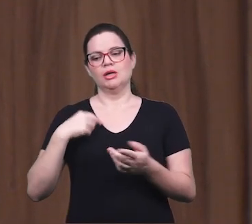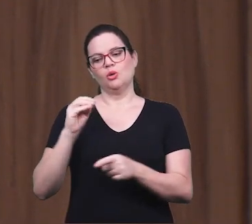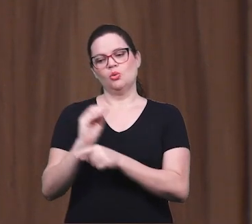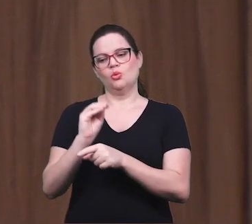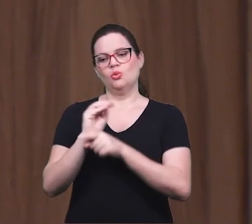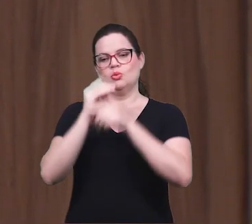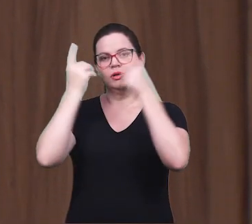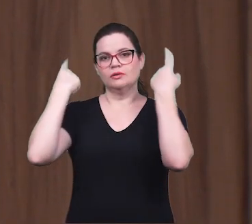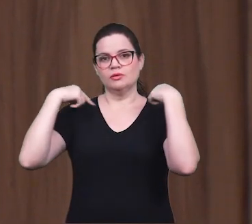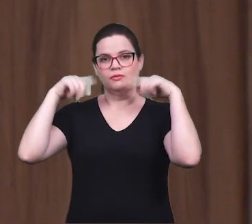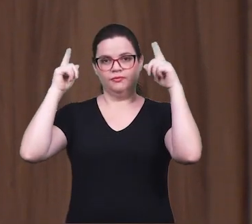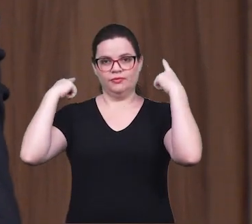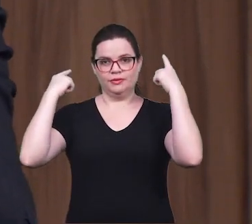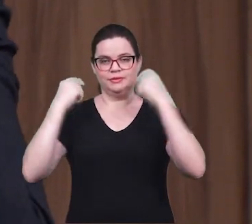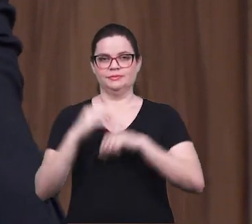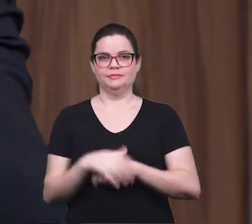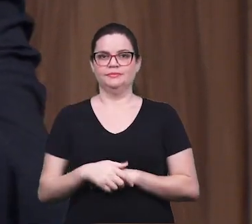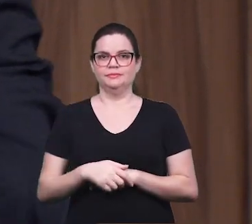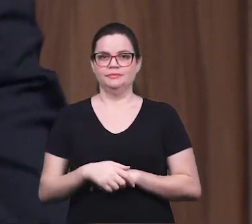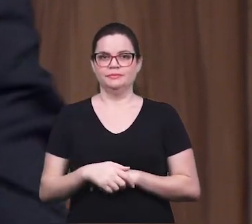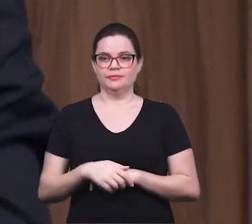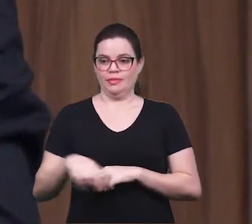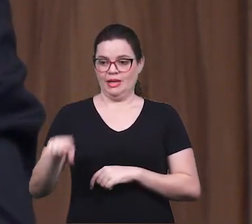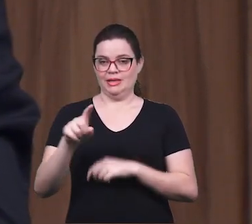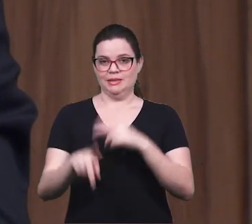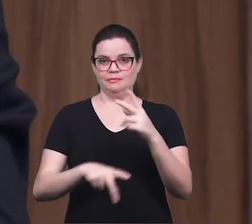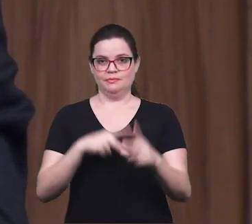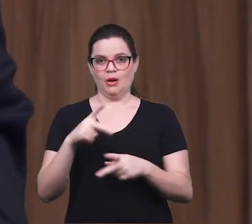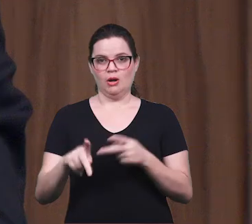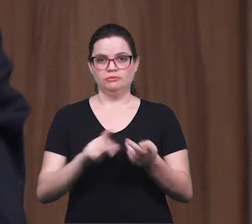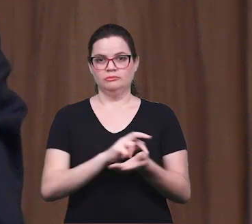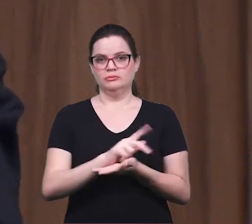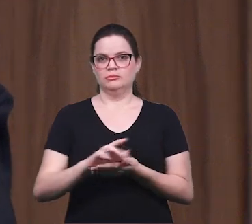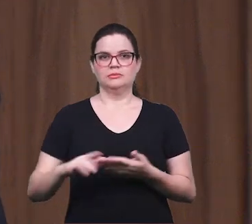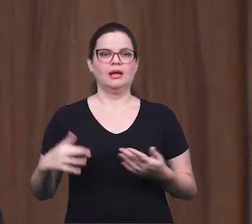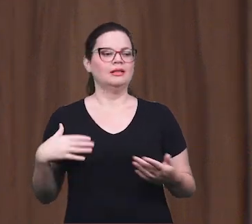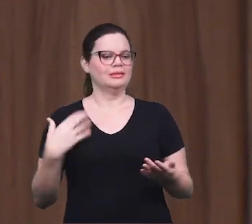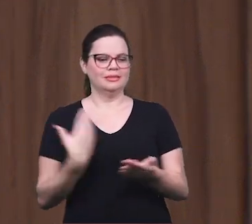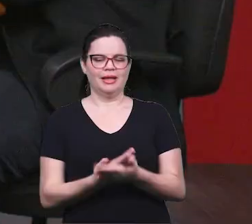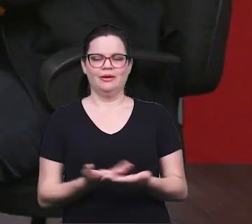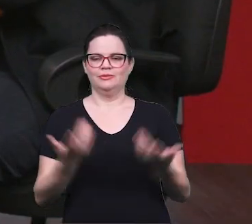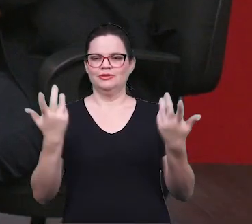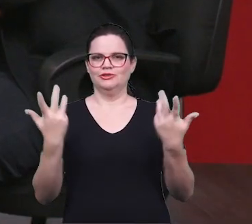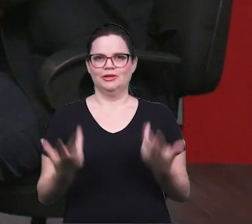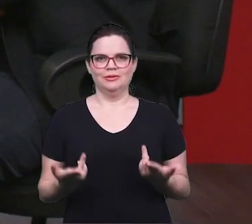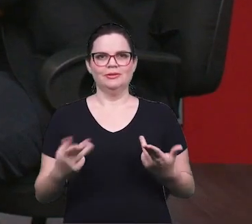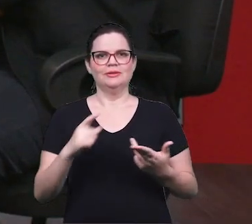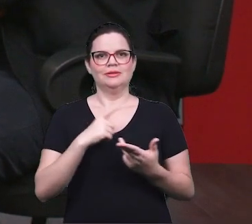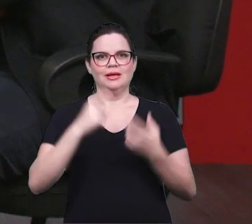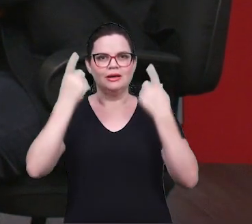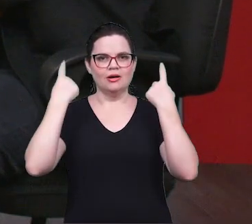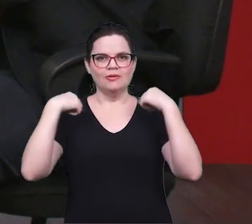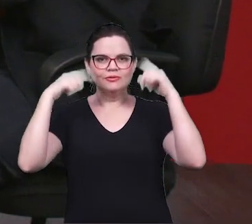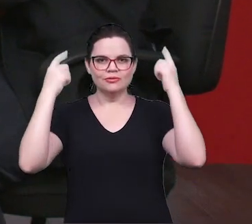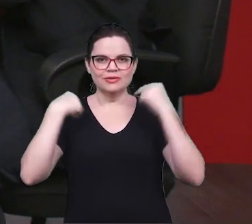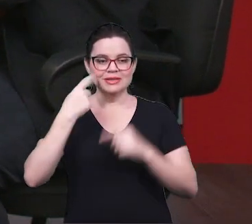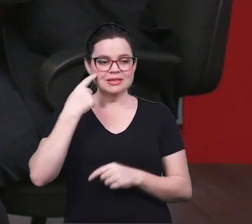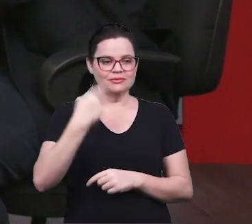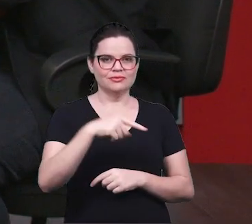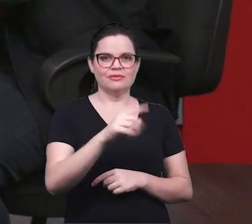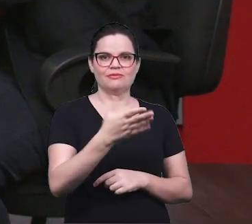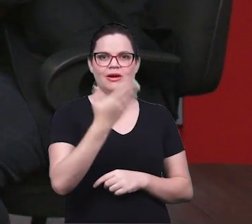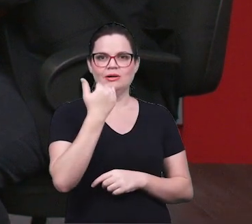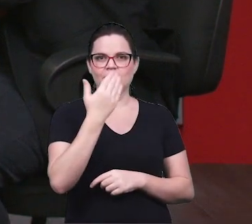ovelhas. Então, esses povoados criavam Até as ovelhas. Até hoje, ovelha lá, tu vai almoçar,